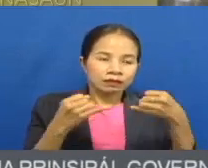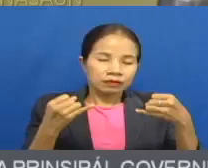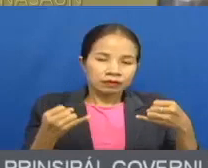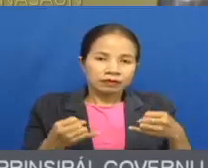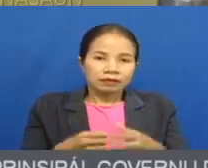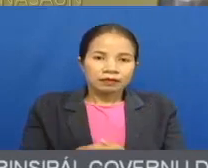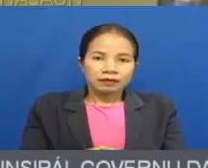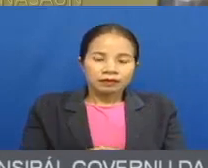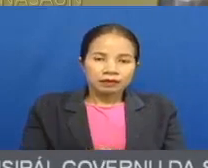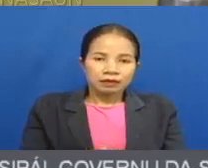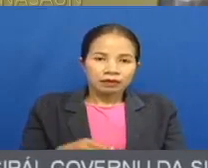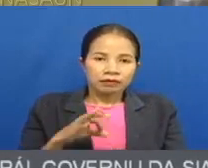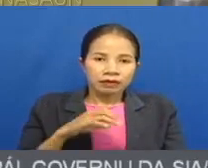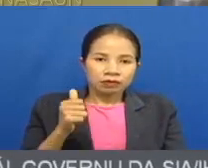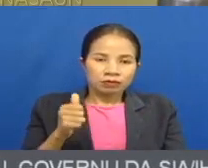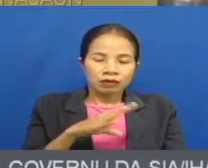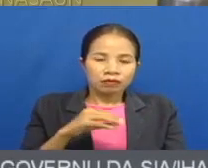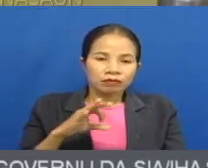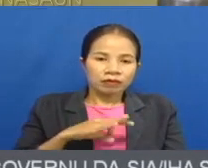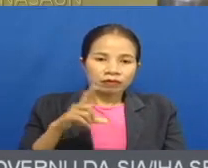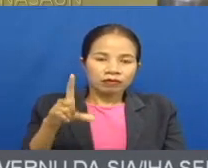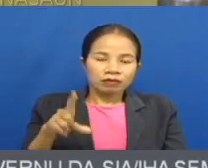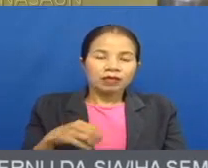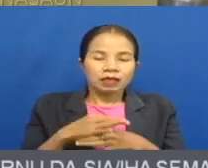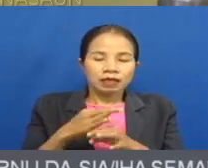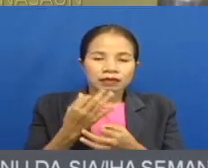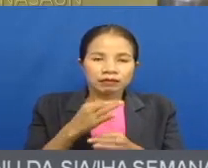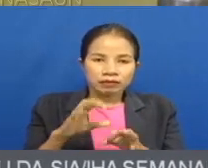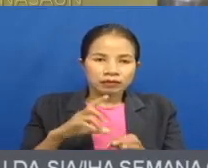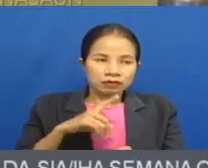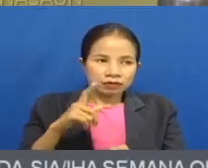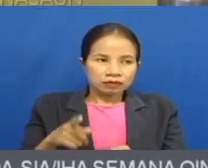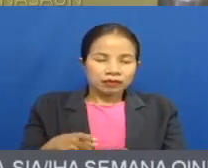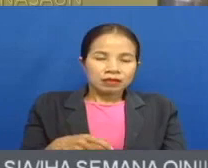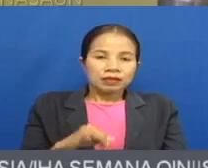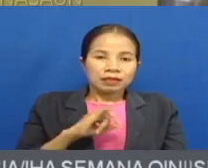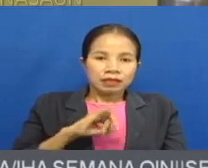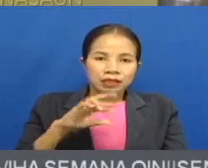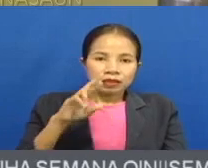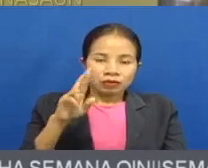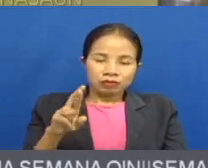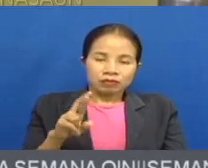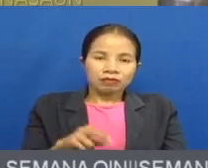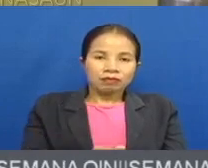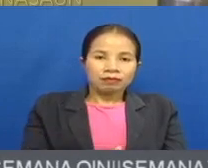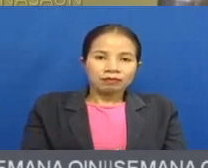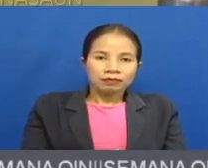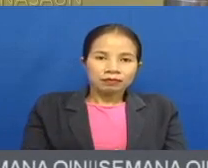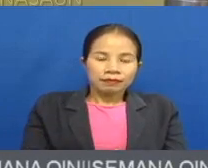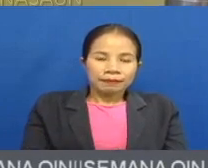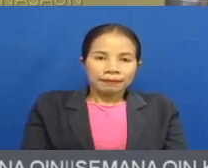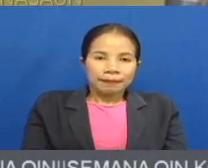fatumea fora nunemos e a faturulik ne resolvido hotona. La UTM e a Leomar Neva entre e a